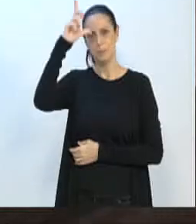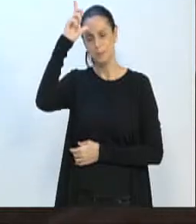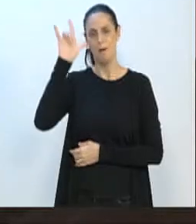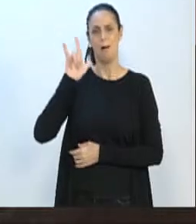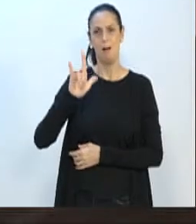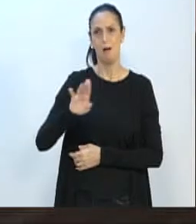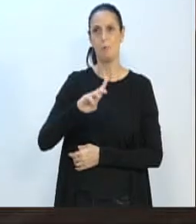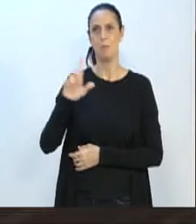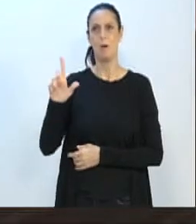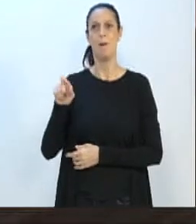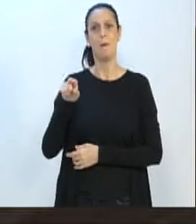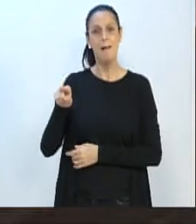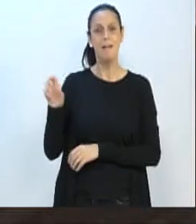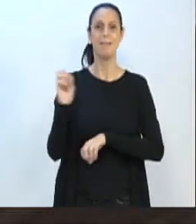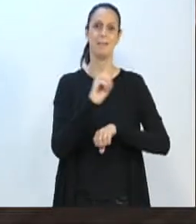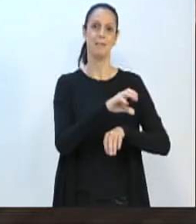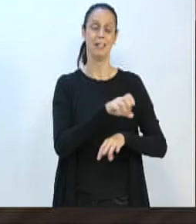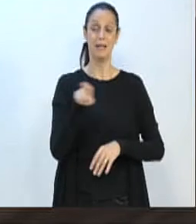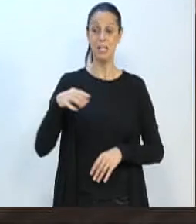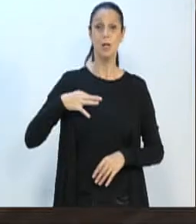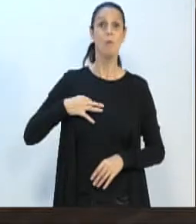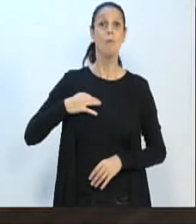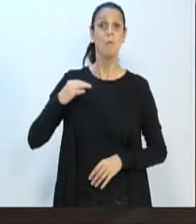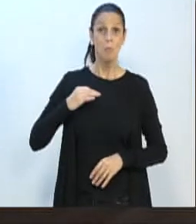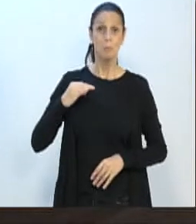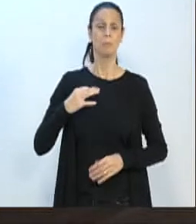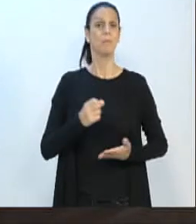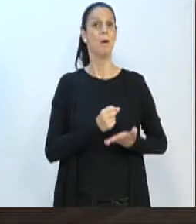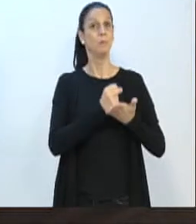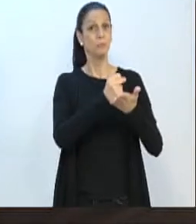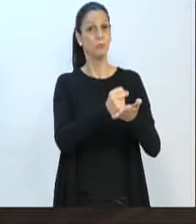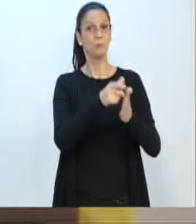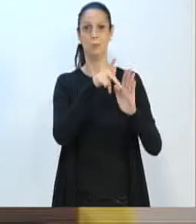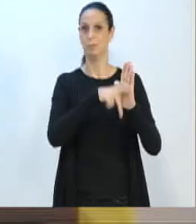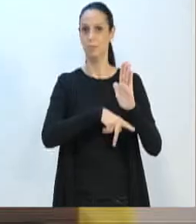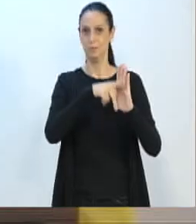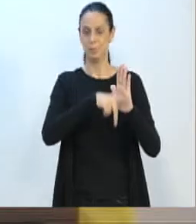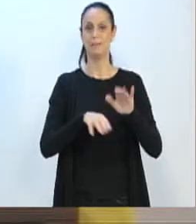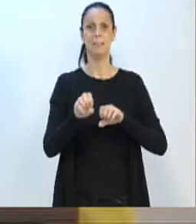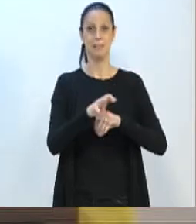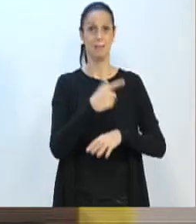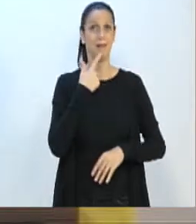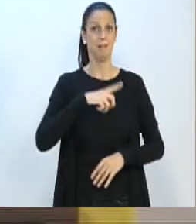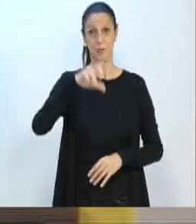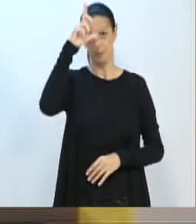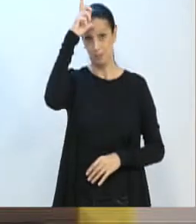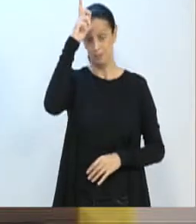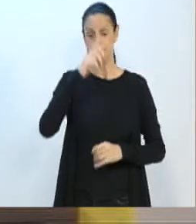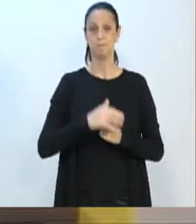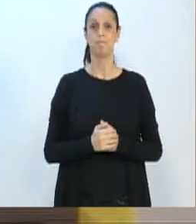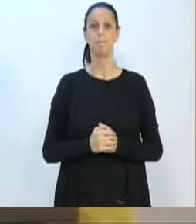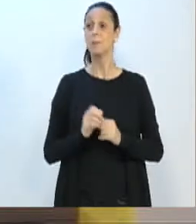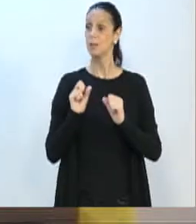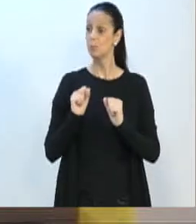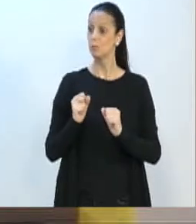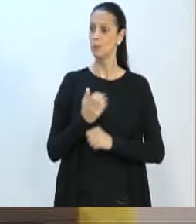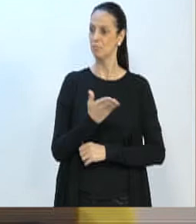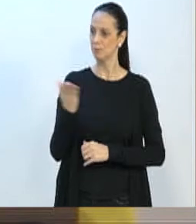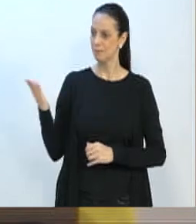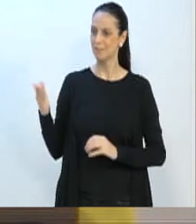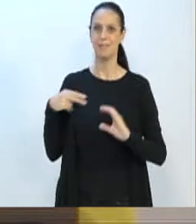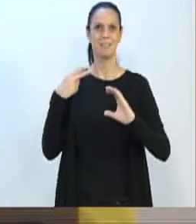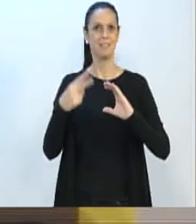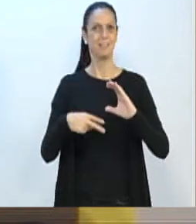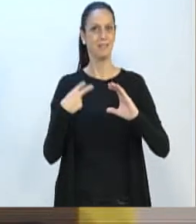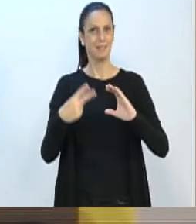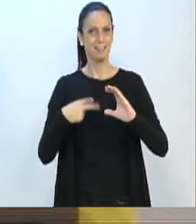amam o povo de Blumenau e se voluntariam para ajudar nesse projeto, e a Câmara, né, ou seja, os elementos, quem tem o